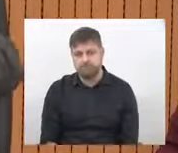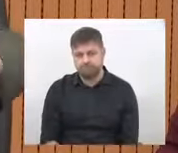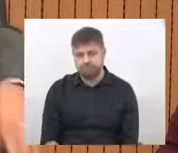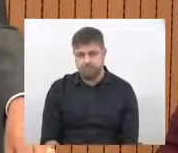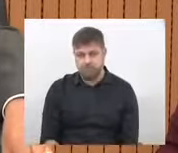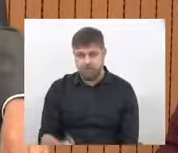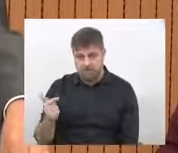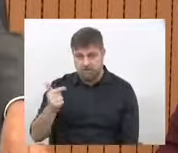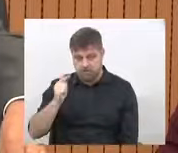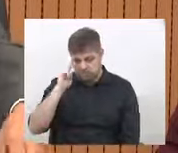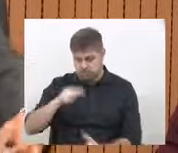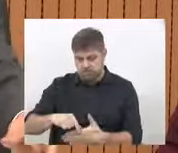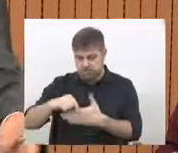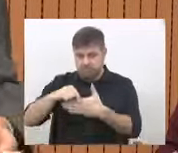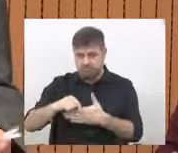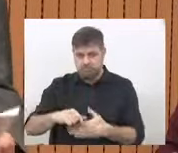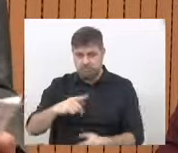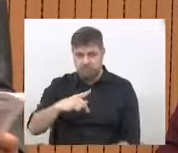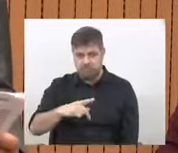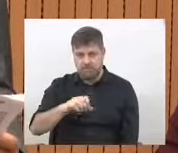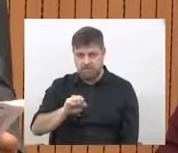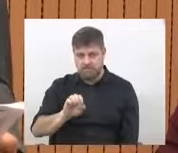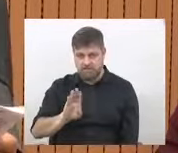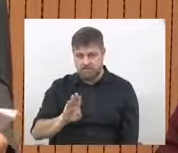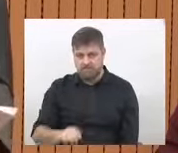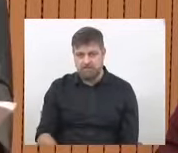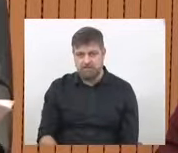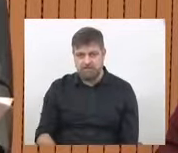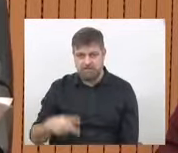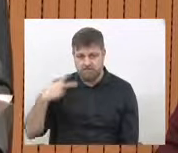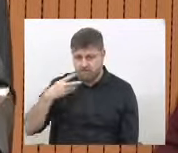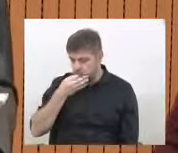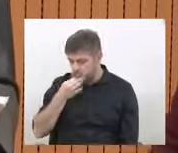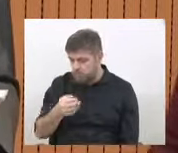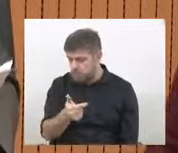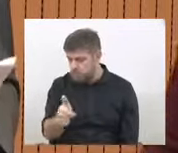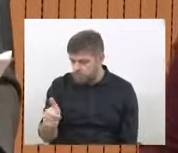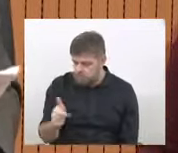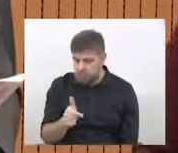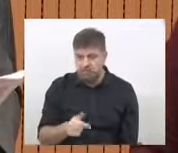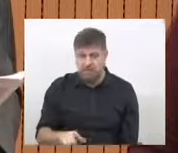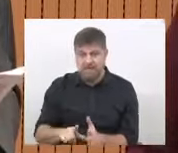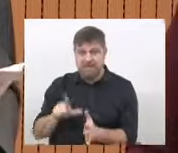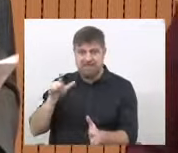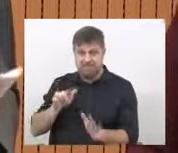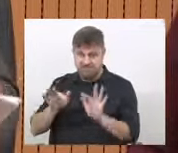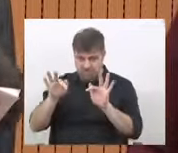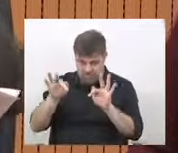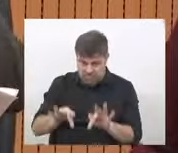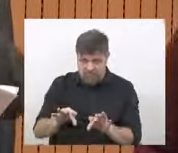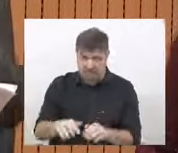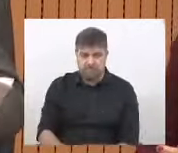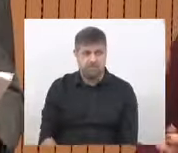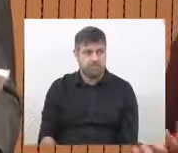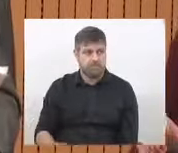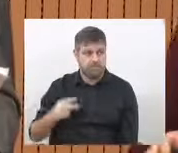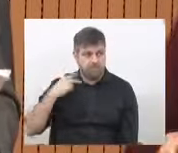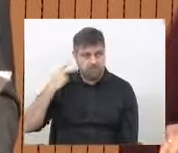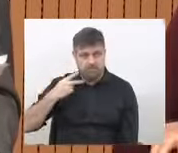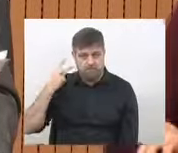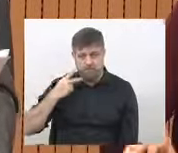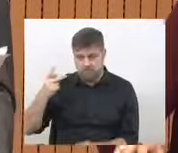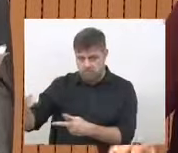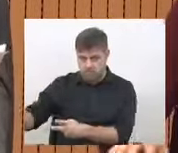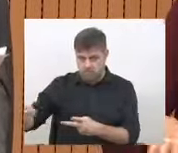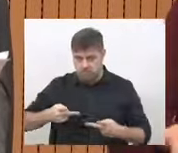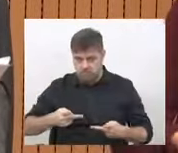PSB. Não havendo mais vereador inscrito para o grande expediente, antes do encerramento, ficam os senhores vereadores convocados